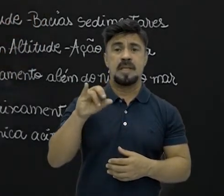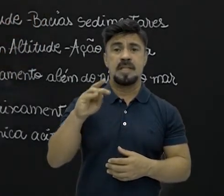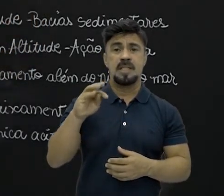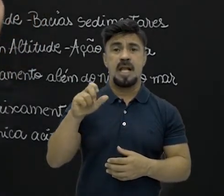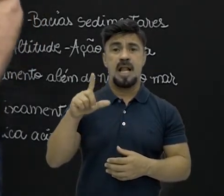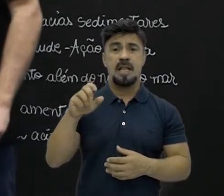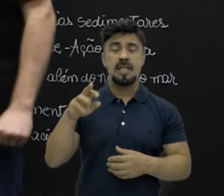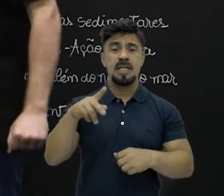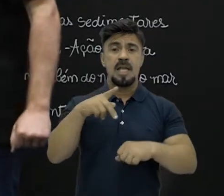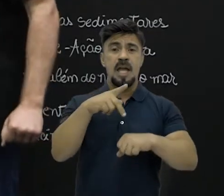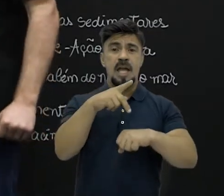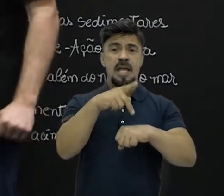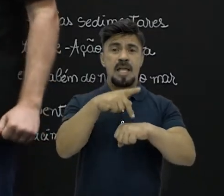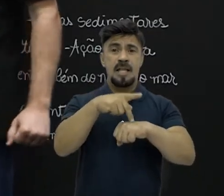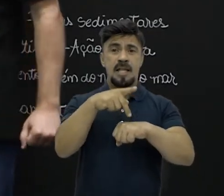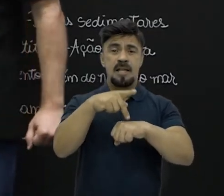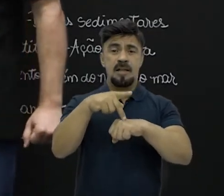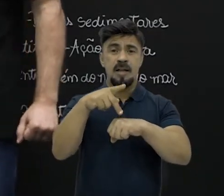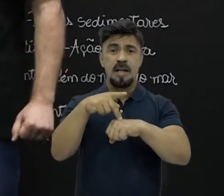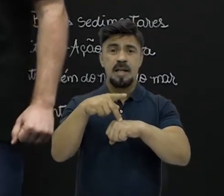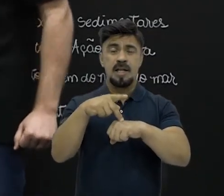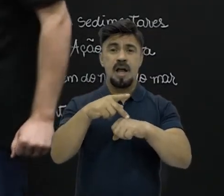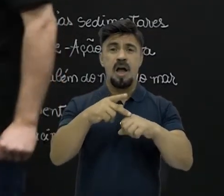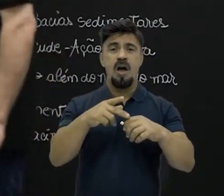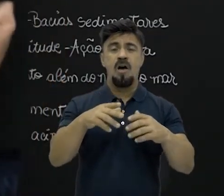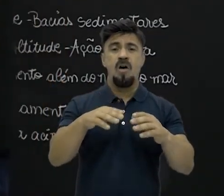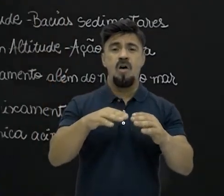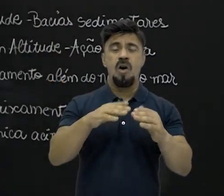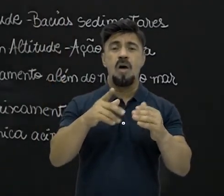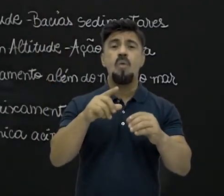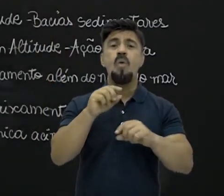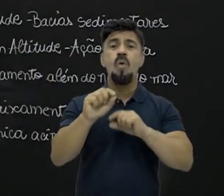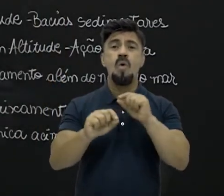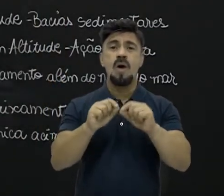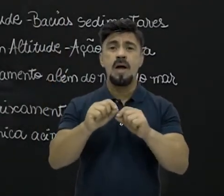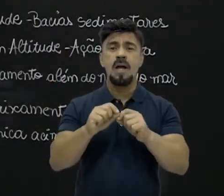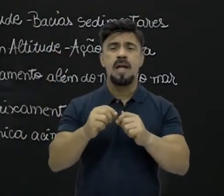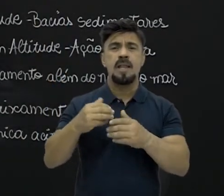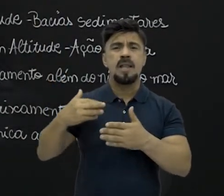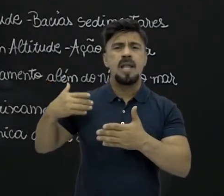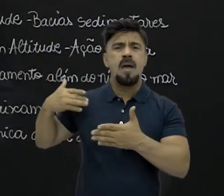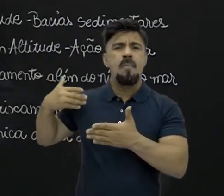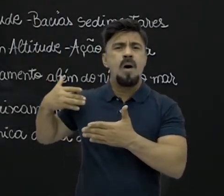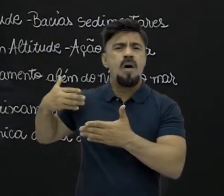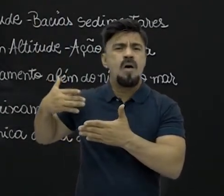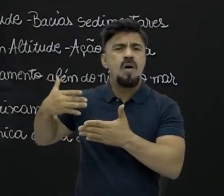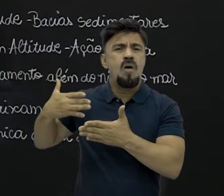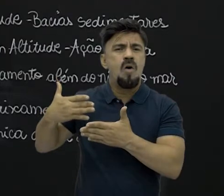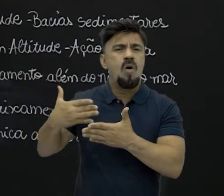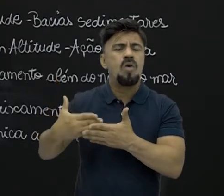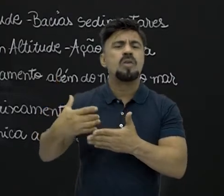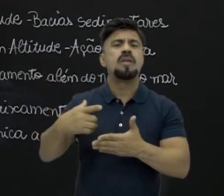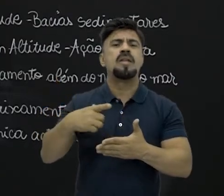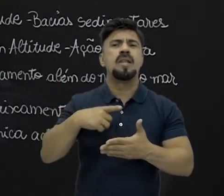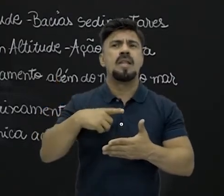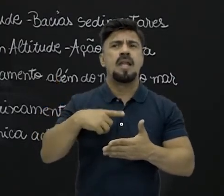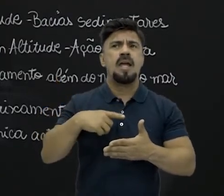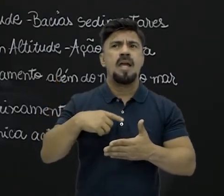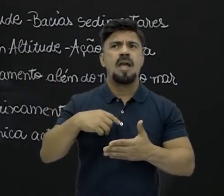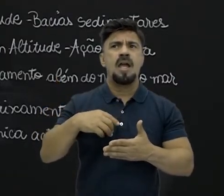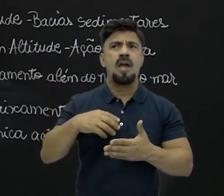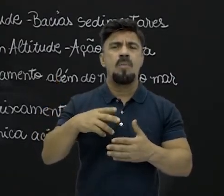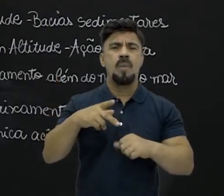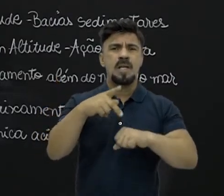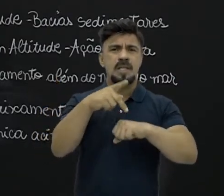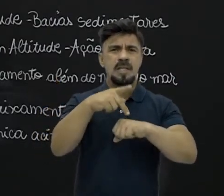rochas magmáticas e metamórficas. São rochas que durante muito tempo elas